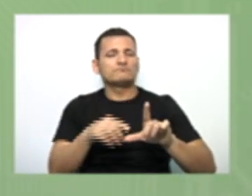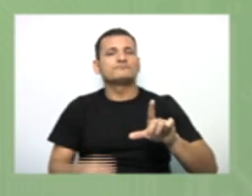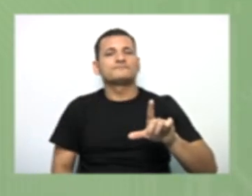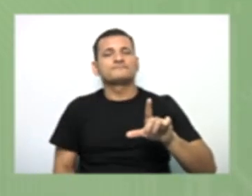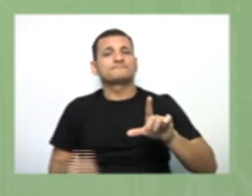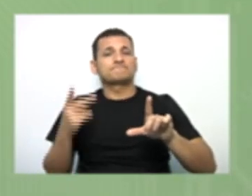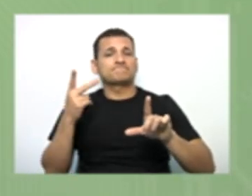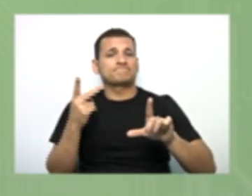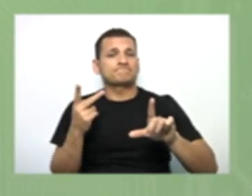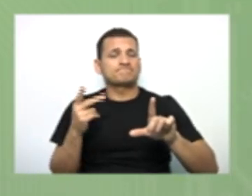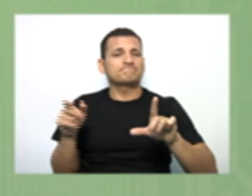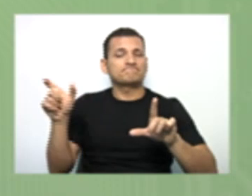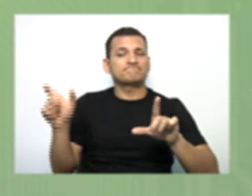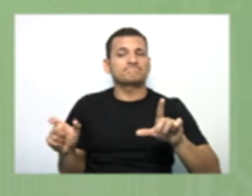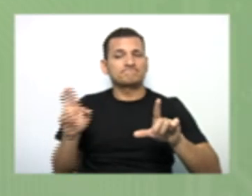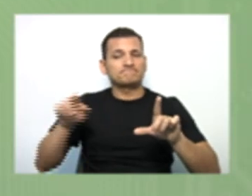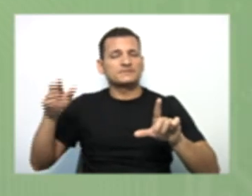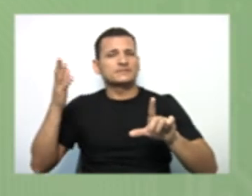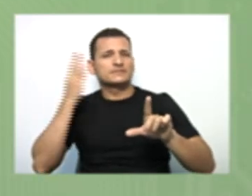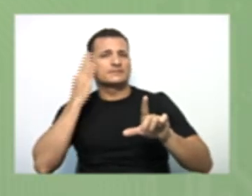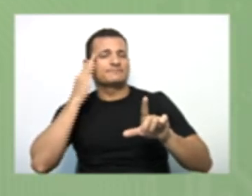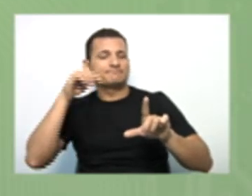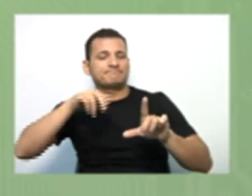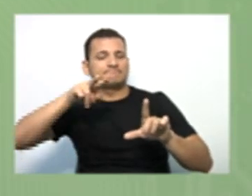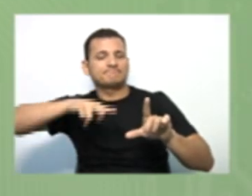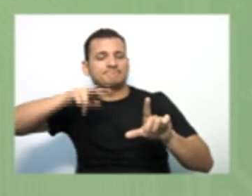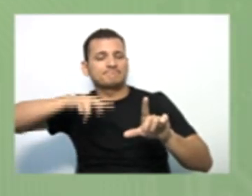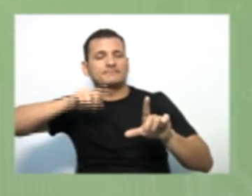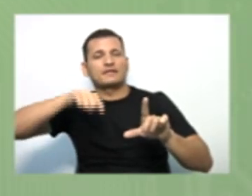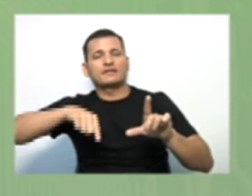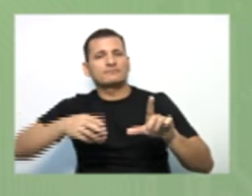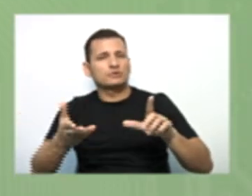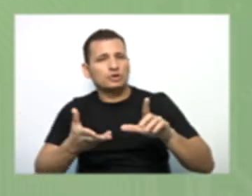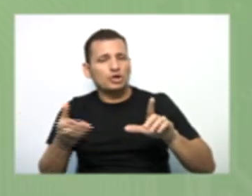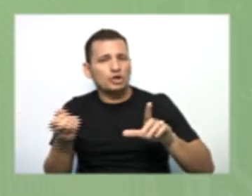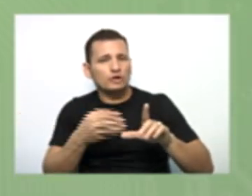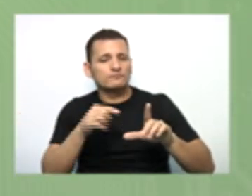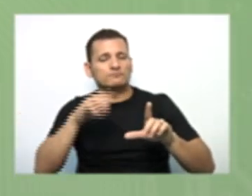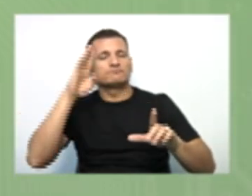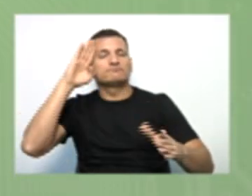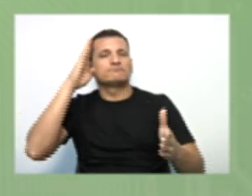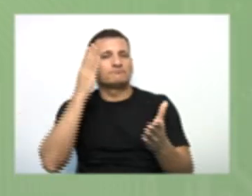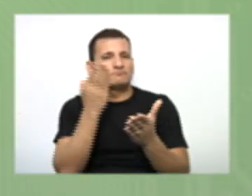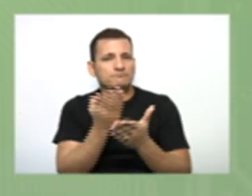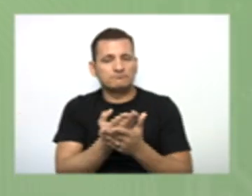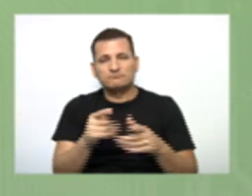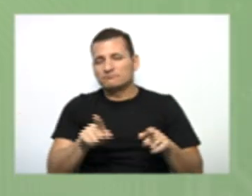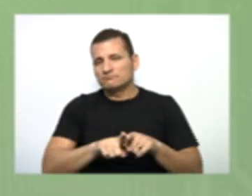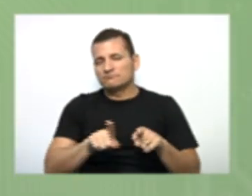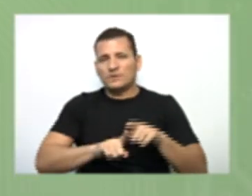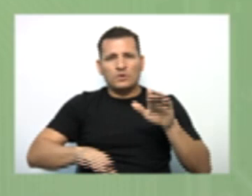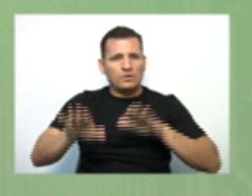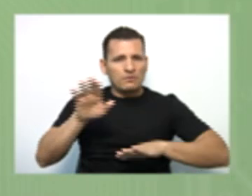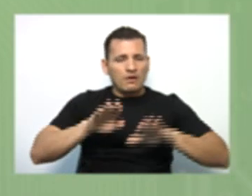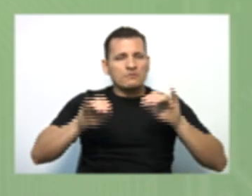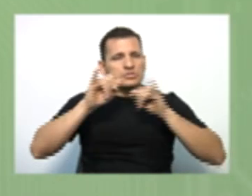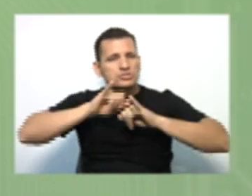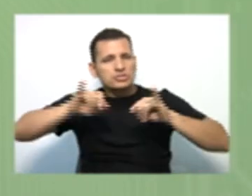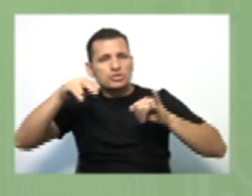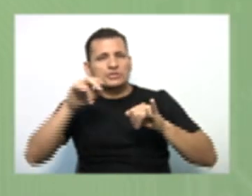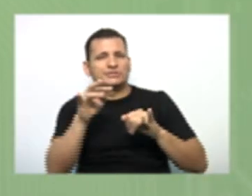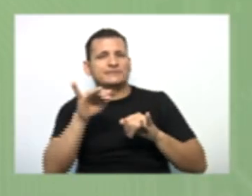seu usuário saiba que é um site atual, de uma fonte confiável, também ter cuidado com essas notícias